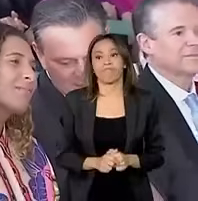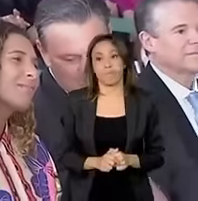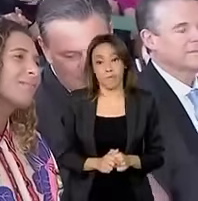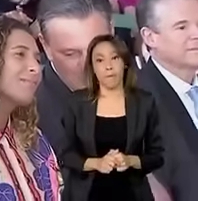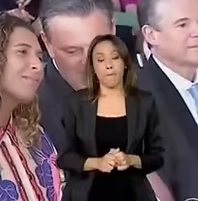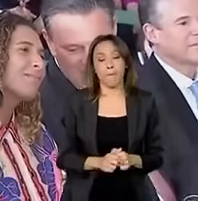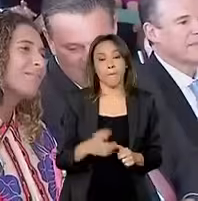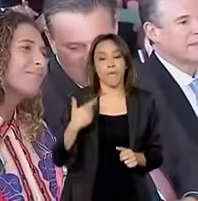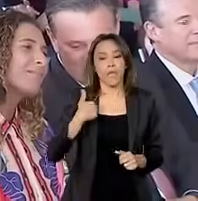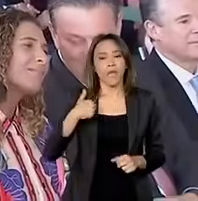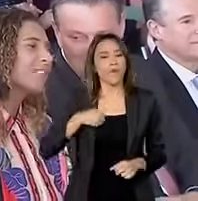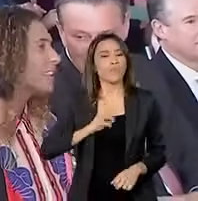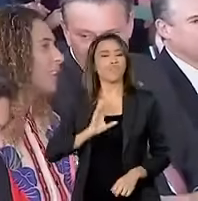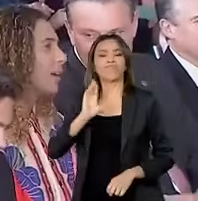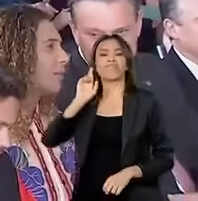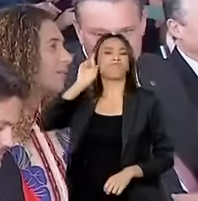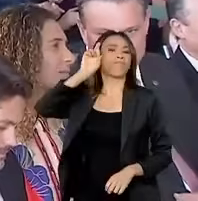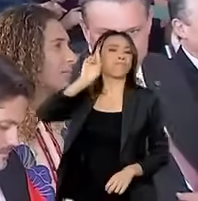gente,